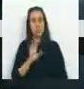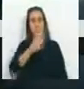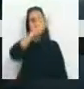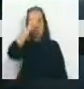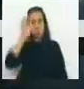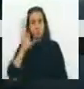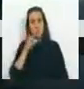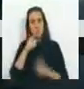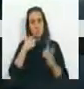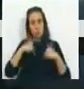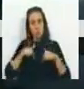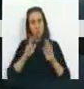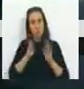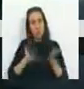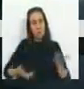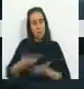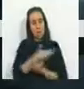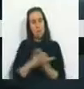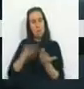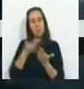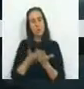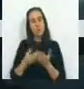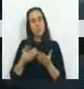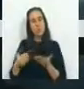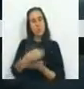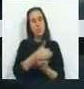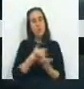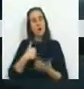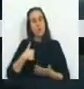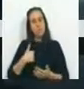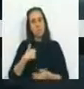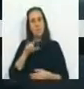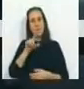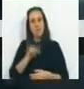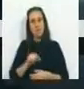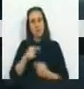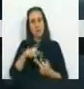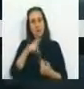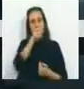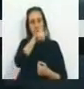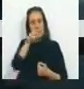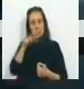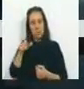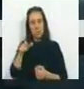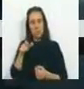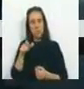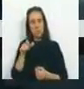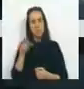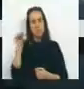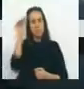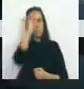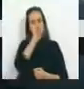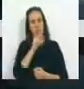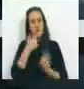conselhos, já recolheu deles alguns contributos, já sabemos que também já reuniu com autarcas de vários